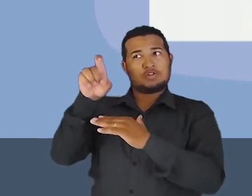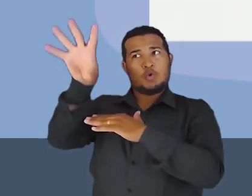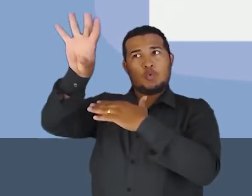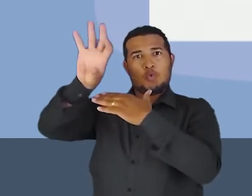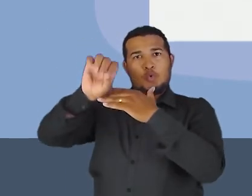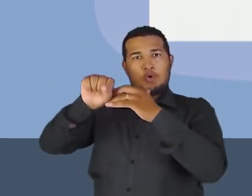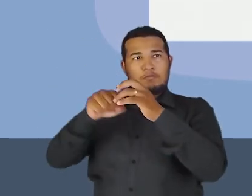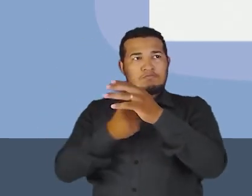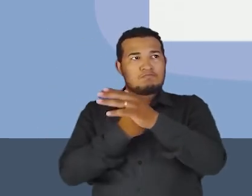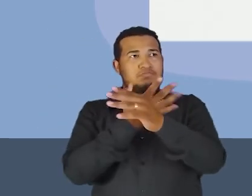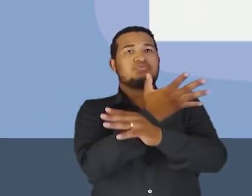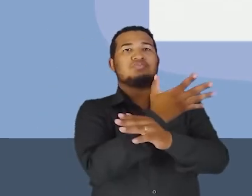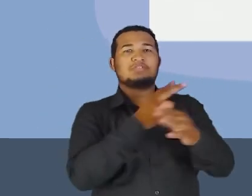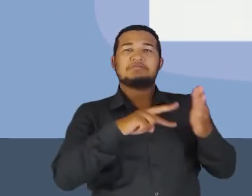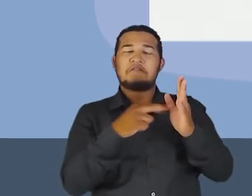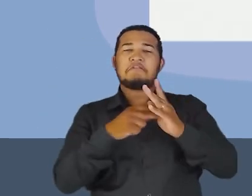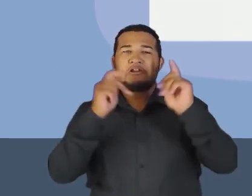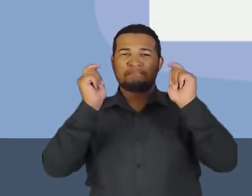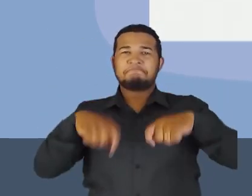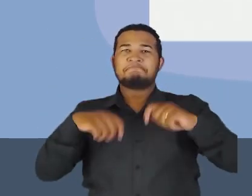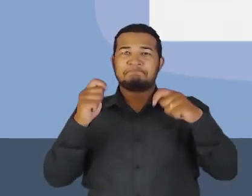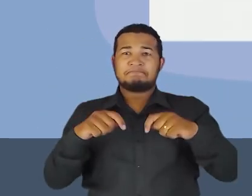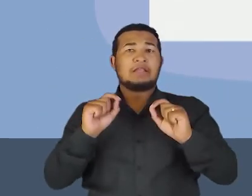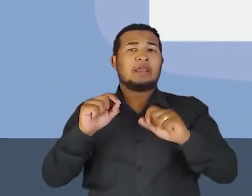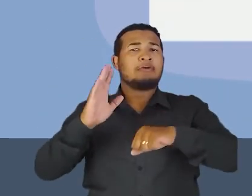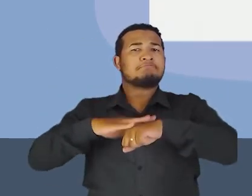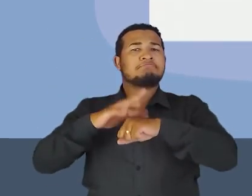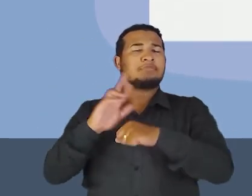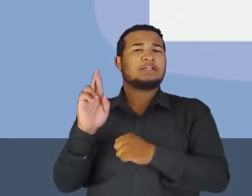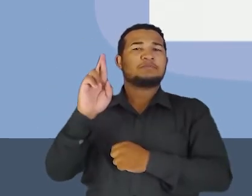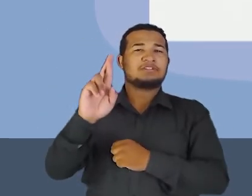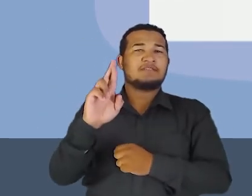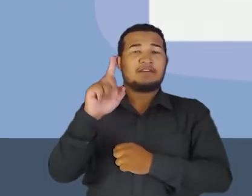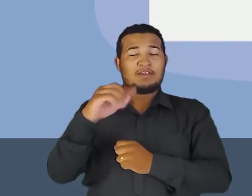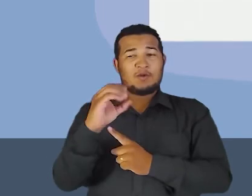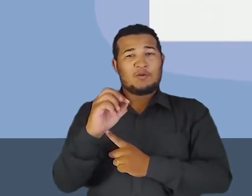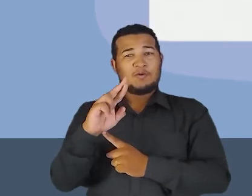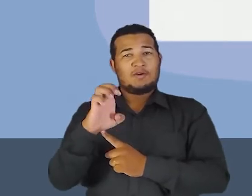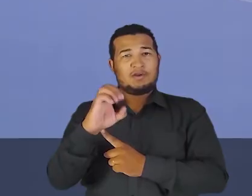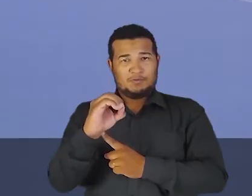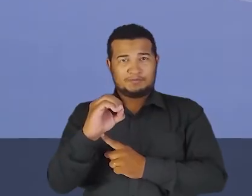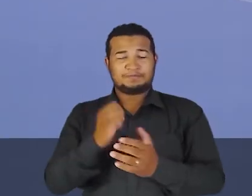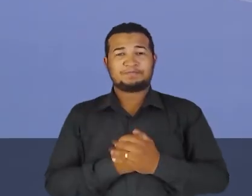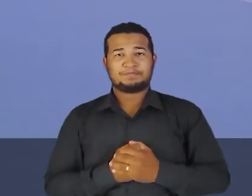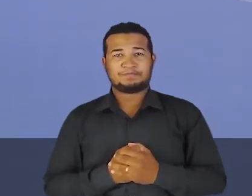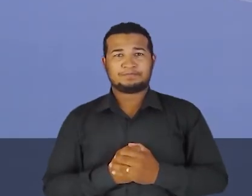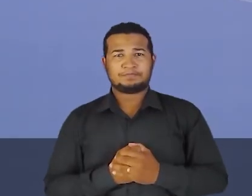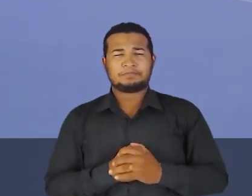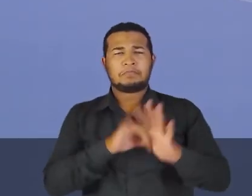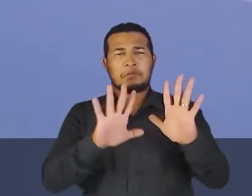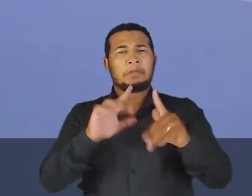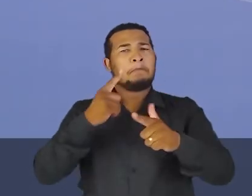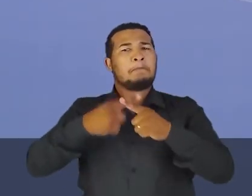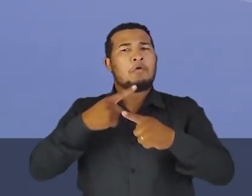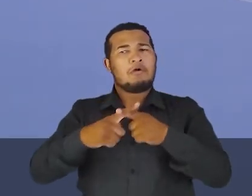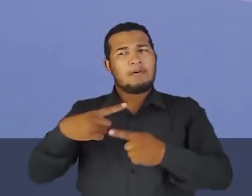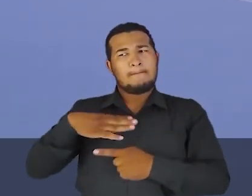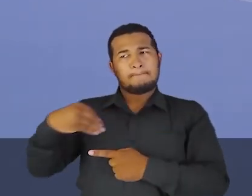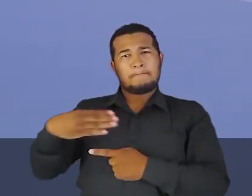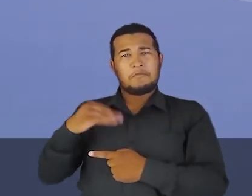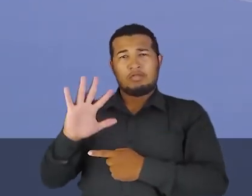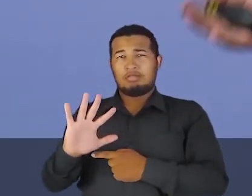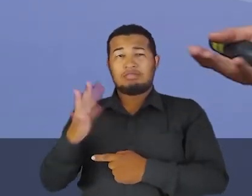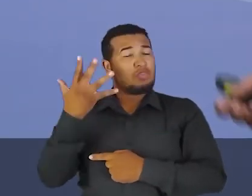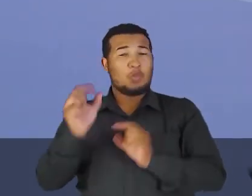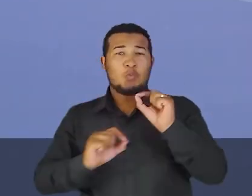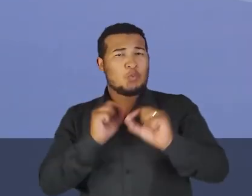porosa, ela permite essa troca gasosa. E quem faz isso é o córeo, ok? Olha para cá. Por que nos mamíferos isso não é